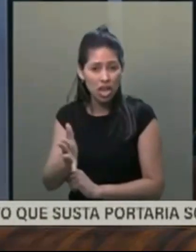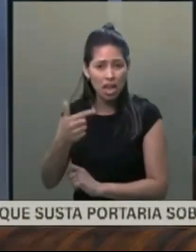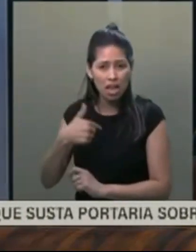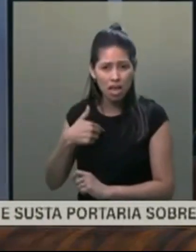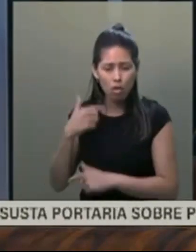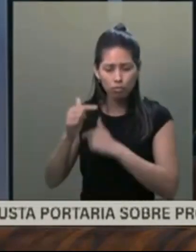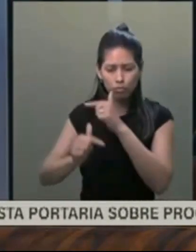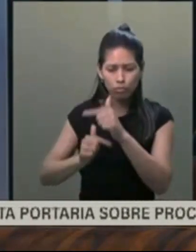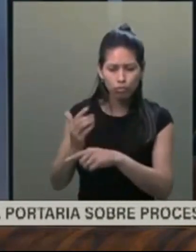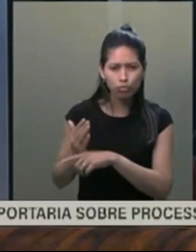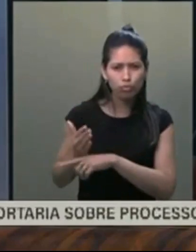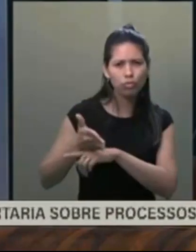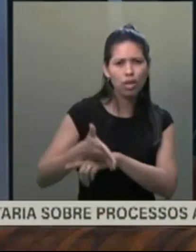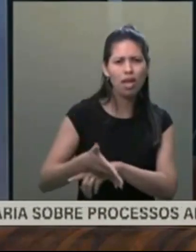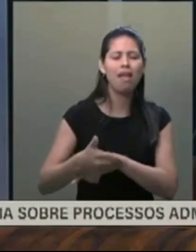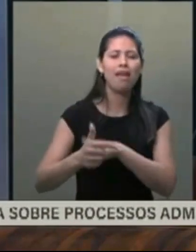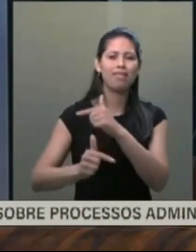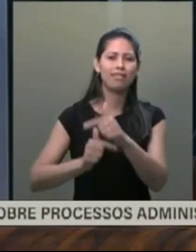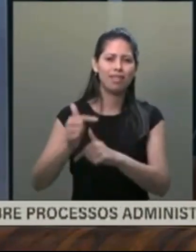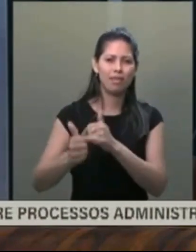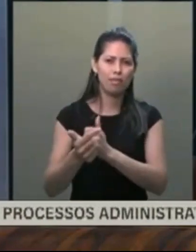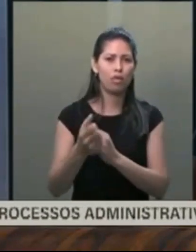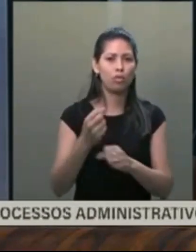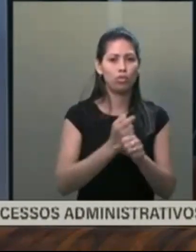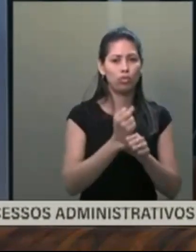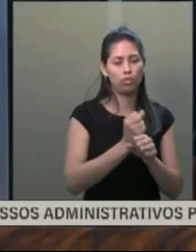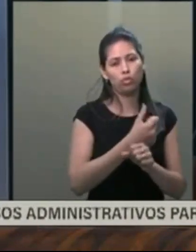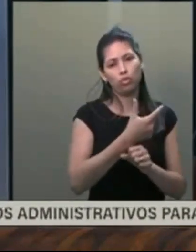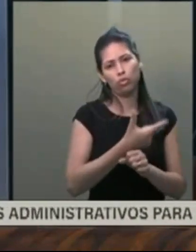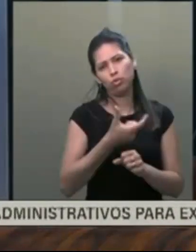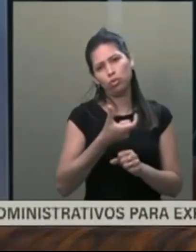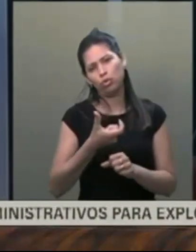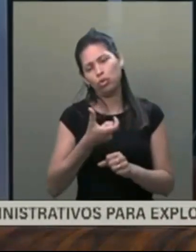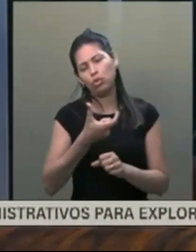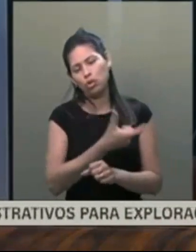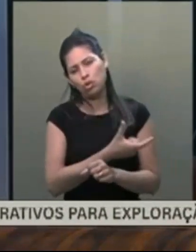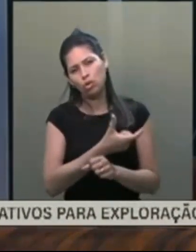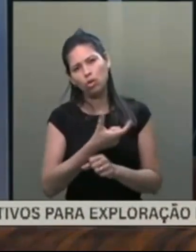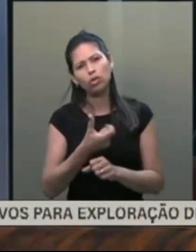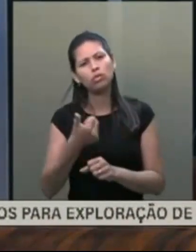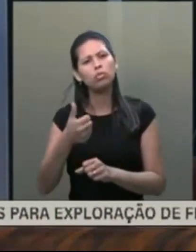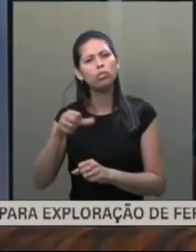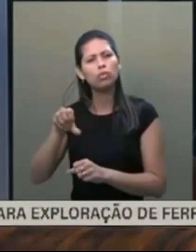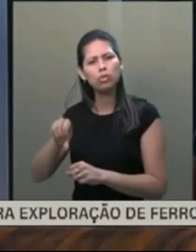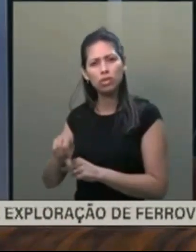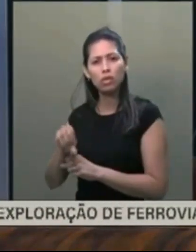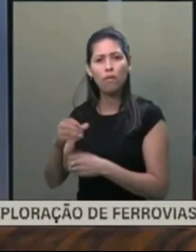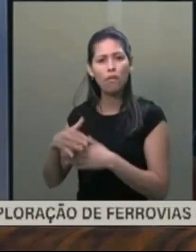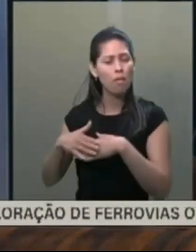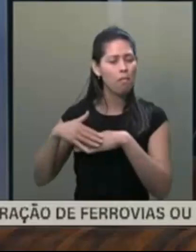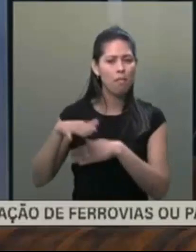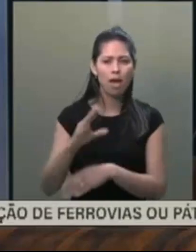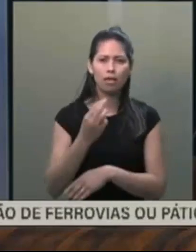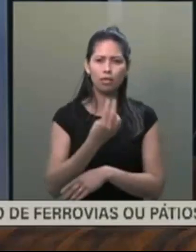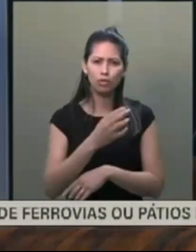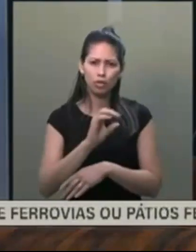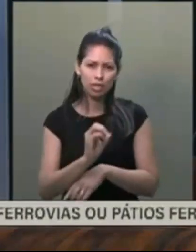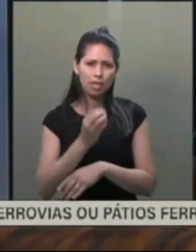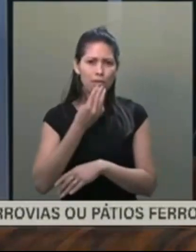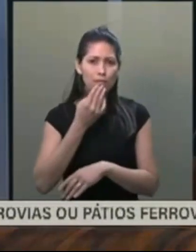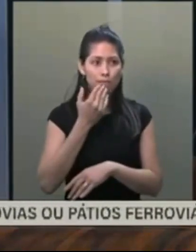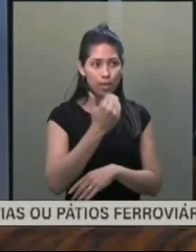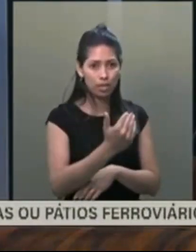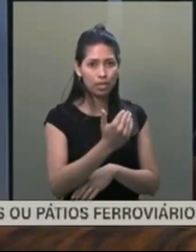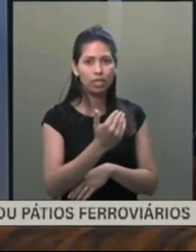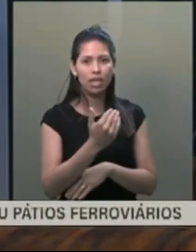vocês, em 2019, foram mais de 30 pedidos de impeachment